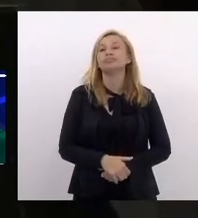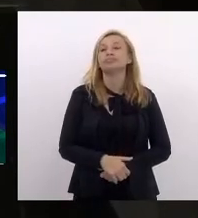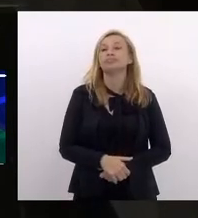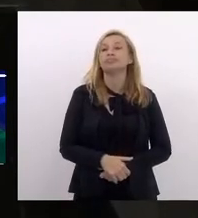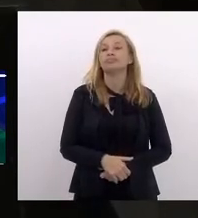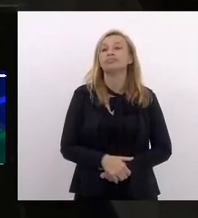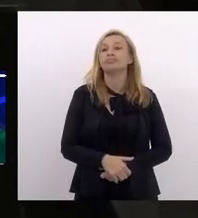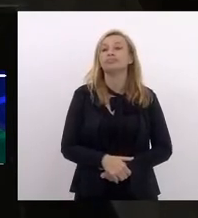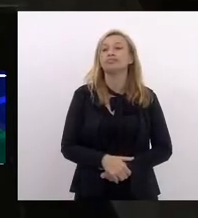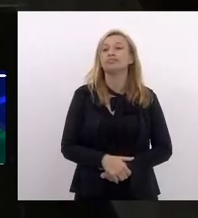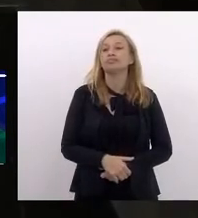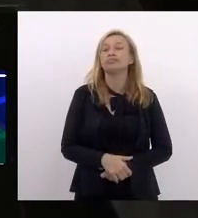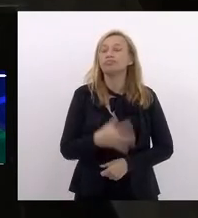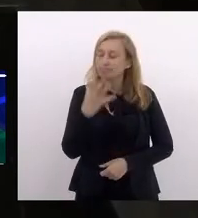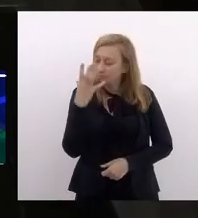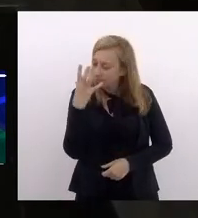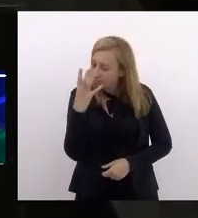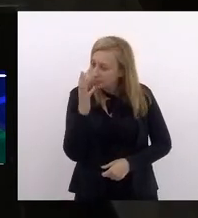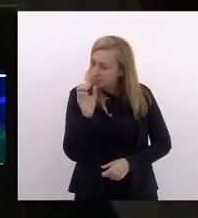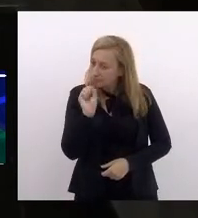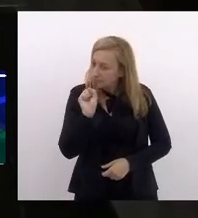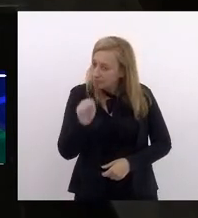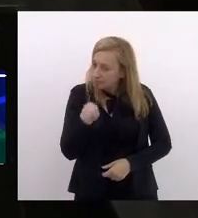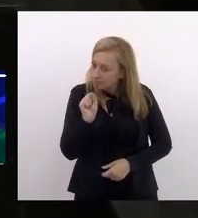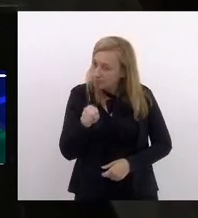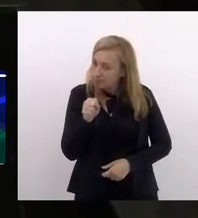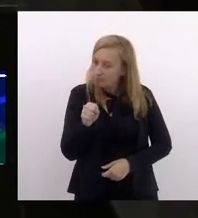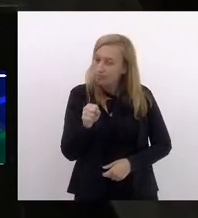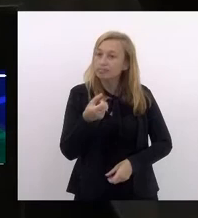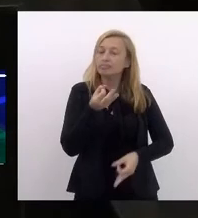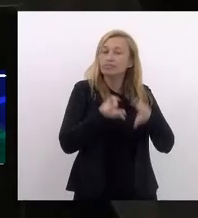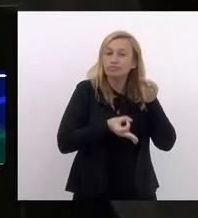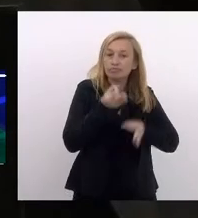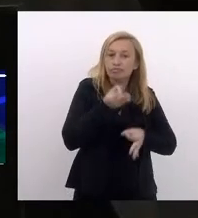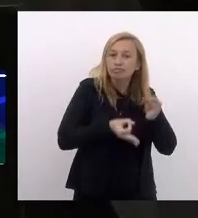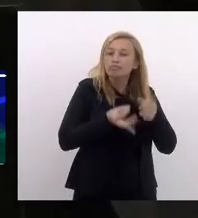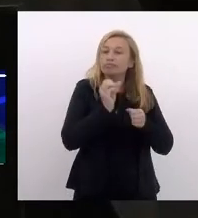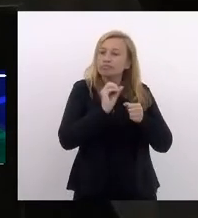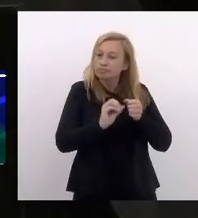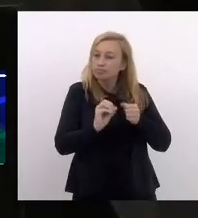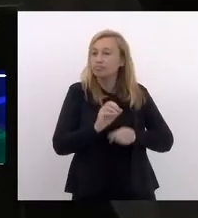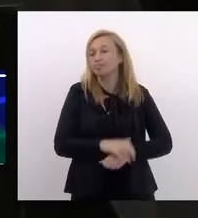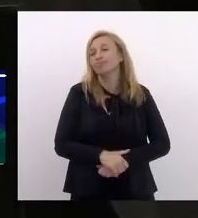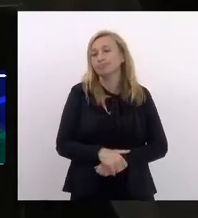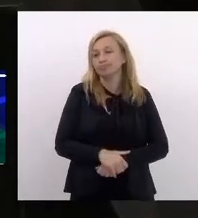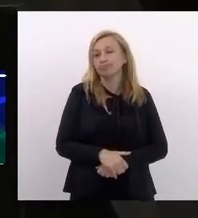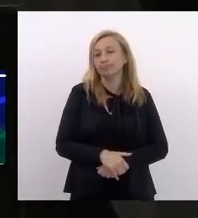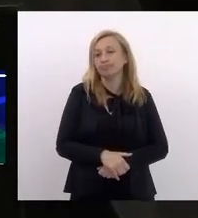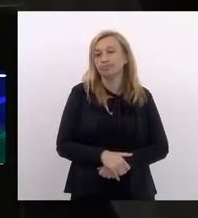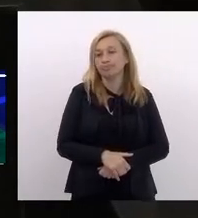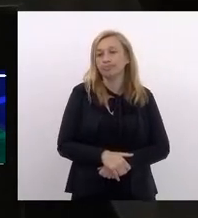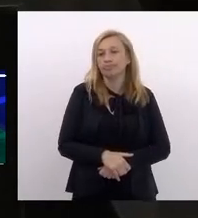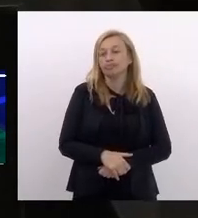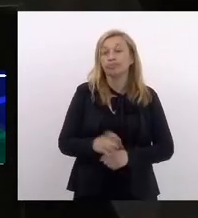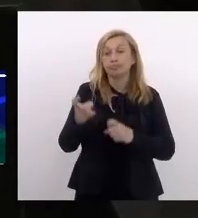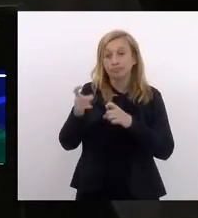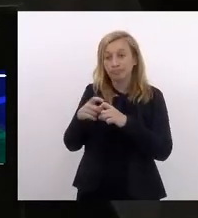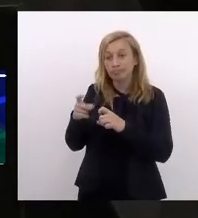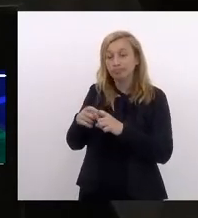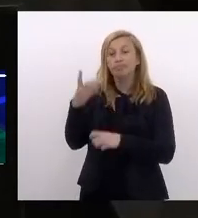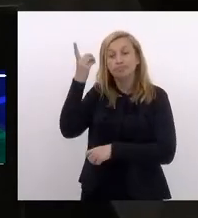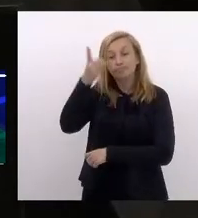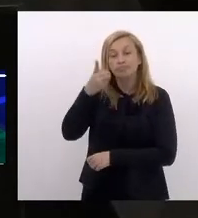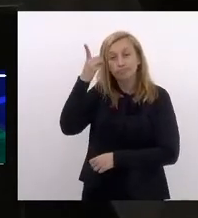será favorável e fará justiça ao médico